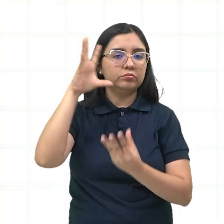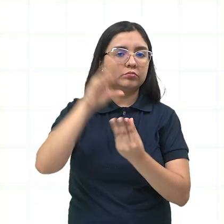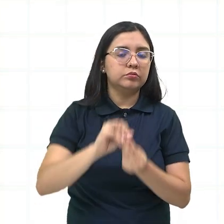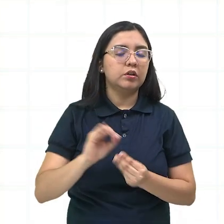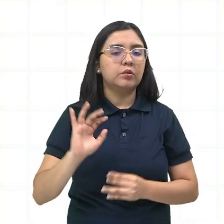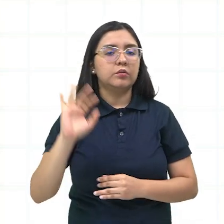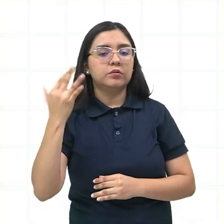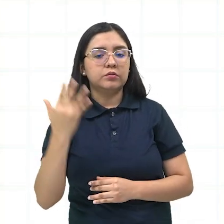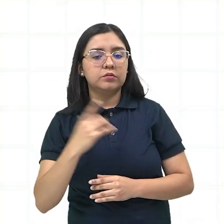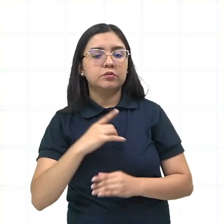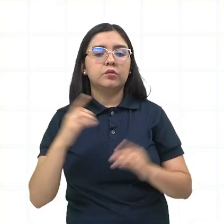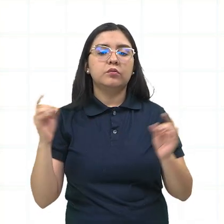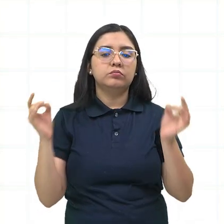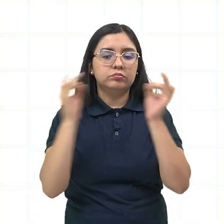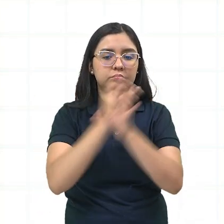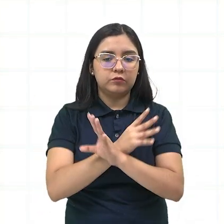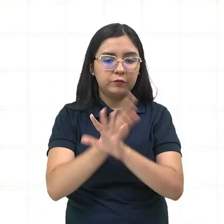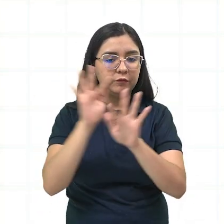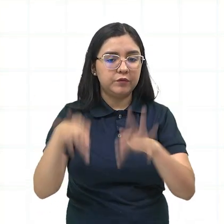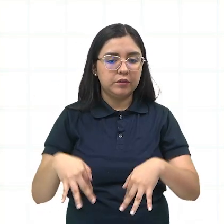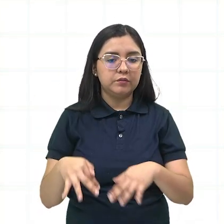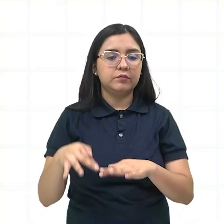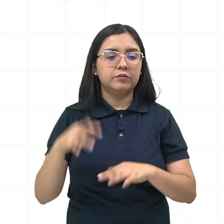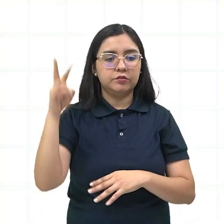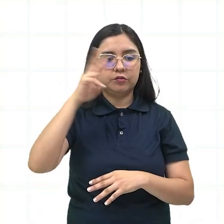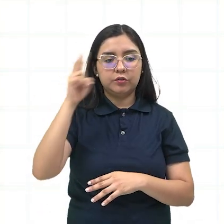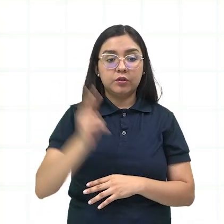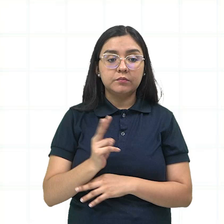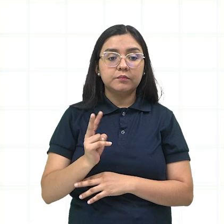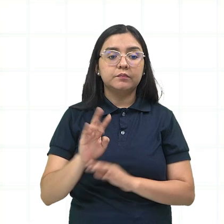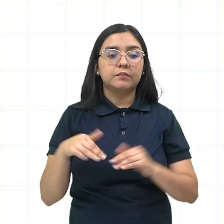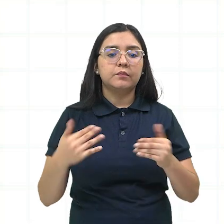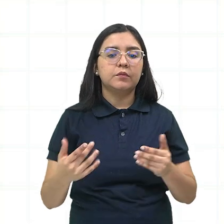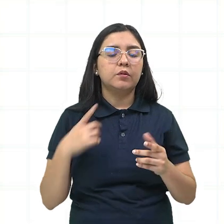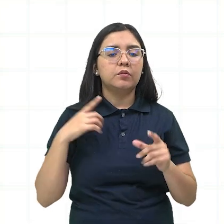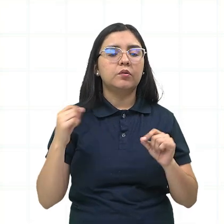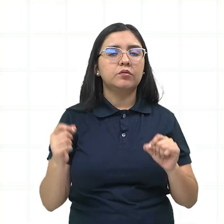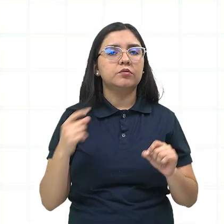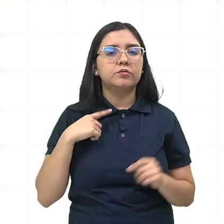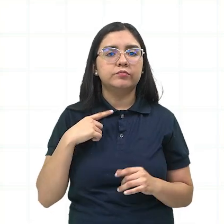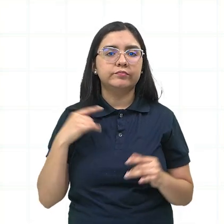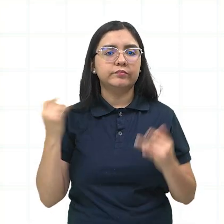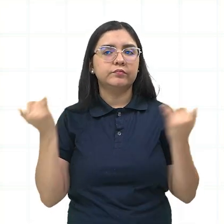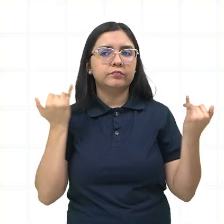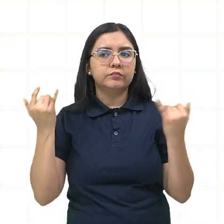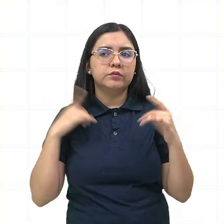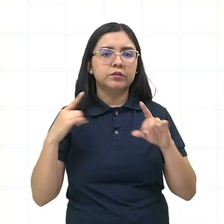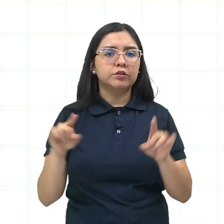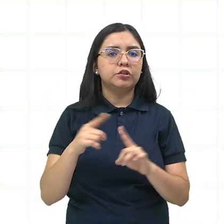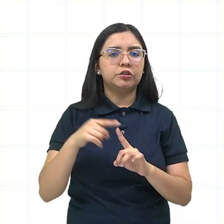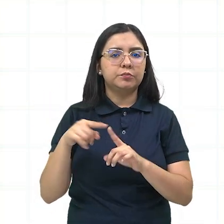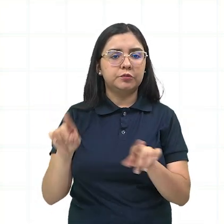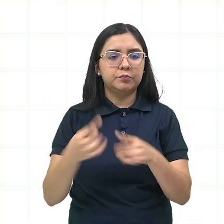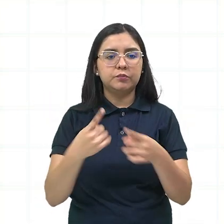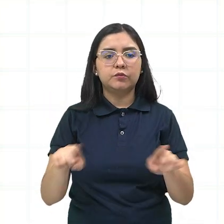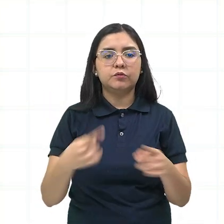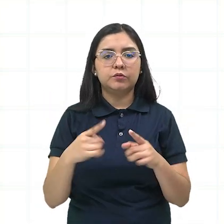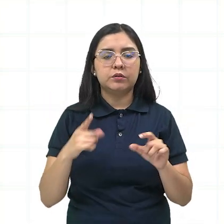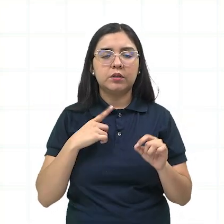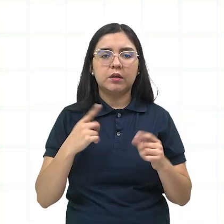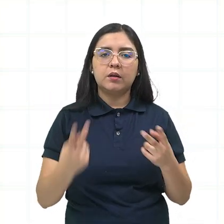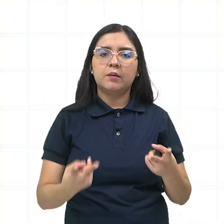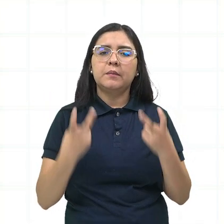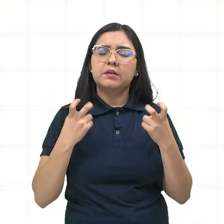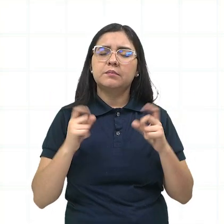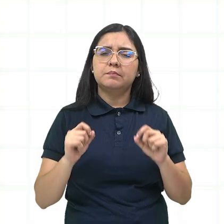e trago o desfecho da história. Então, quando a gente ouve esse tipo de música, a gente vai perceber que é como se estivesse ouvindo